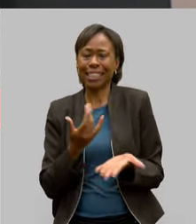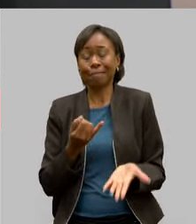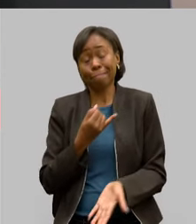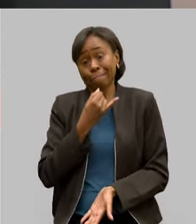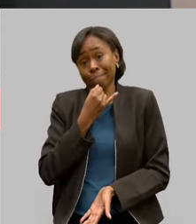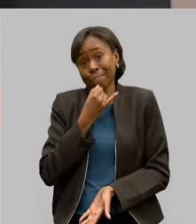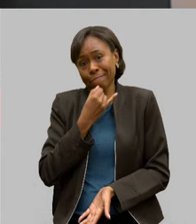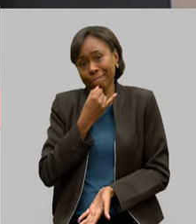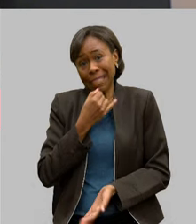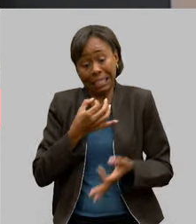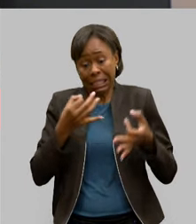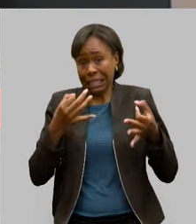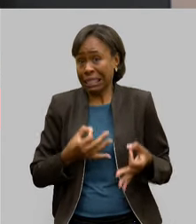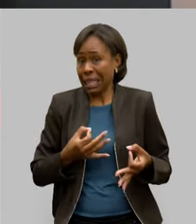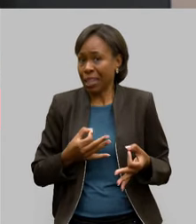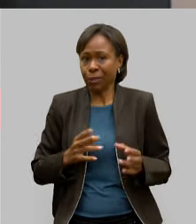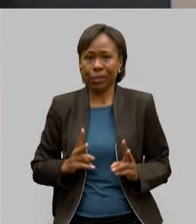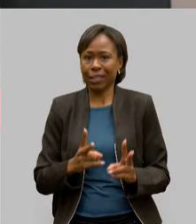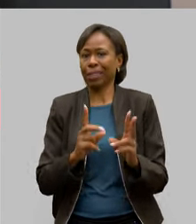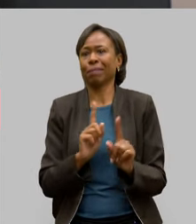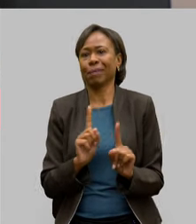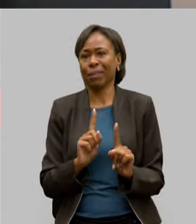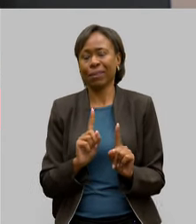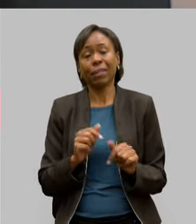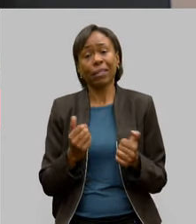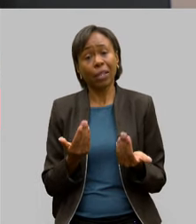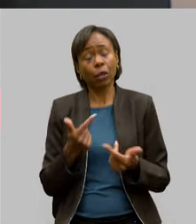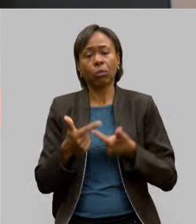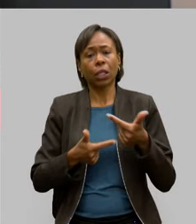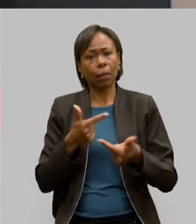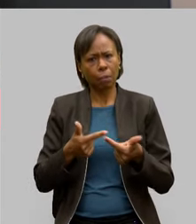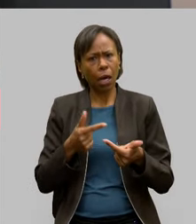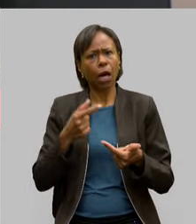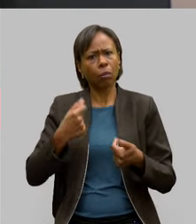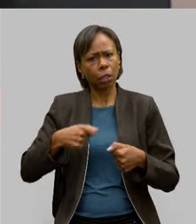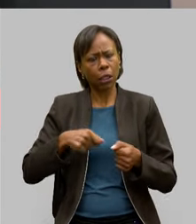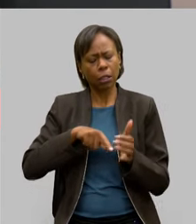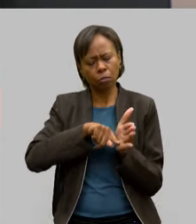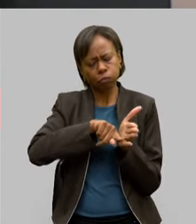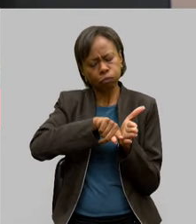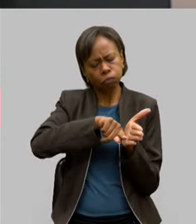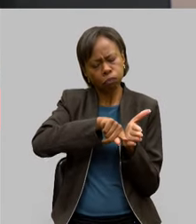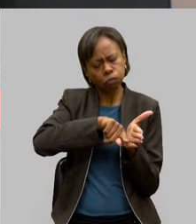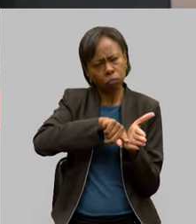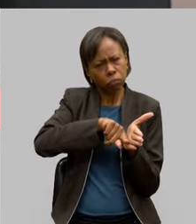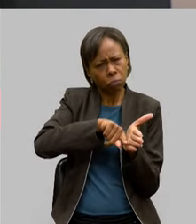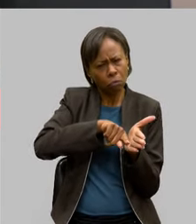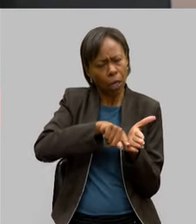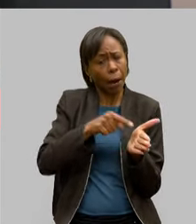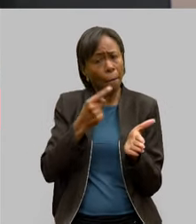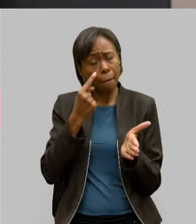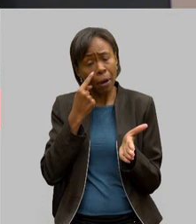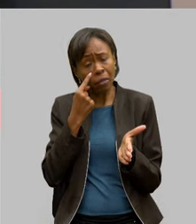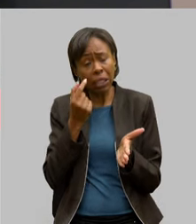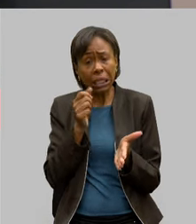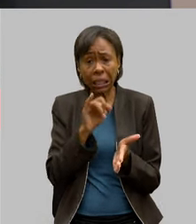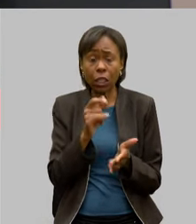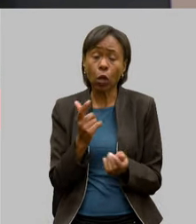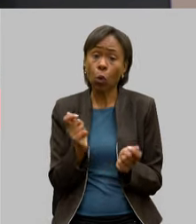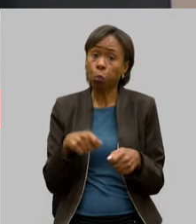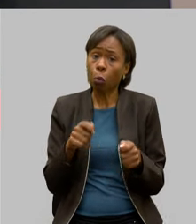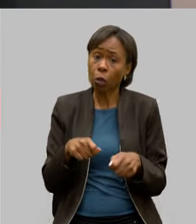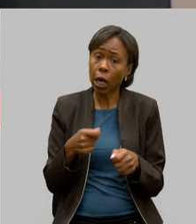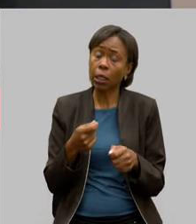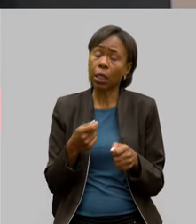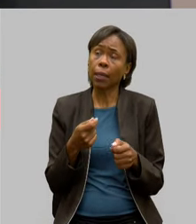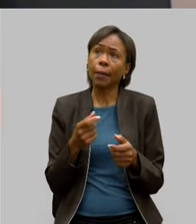tá certo então o nosso trabalho é é de tentar investigar isso e para que a gente consiga fazer pesquisa nessa